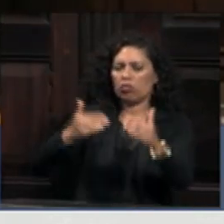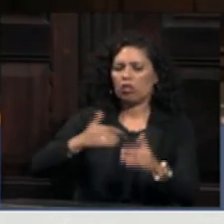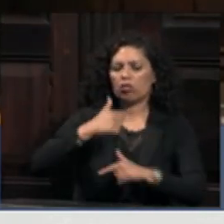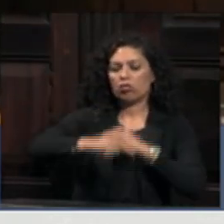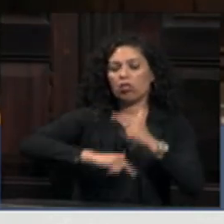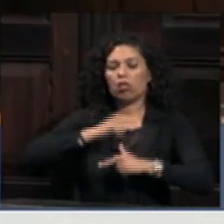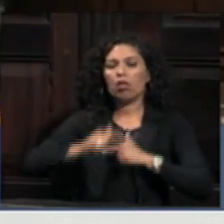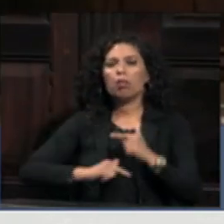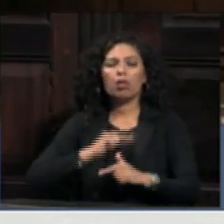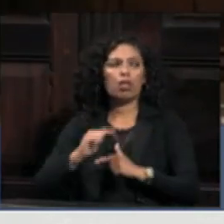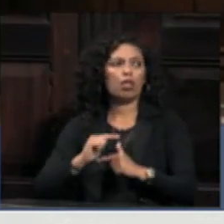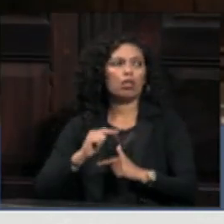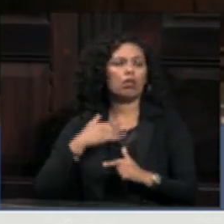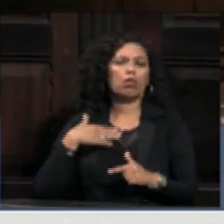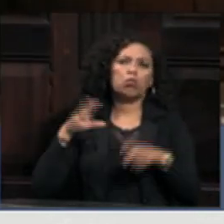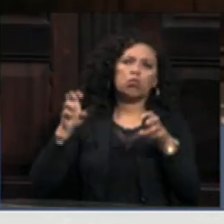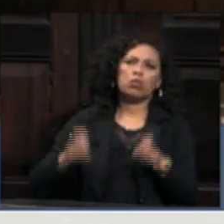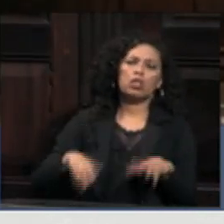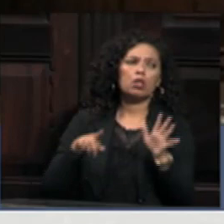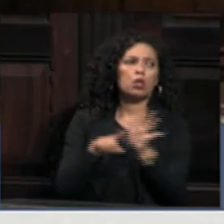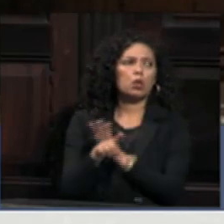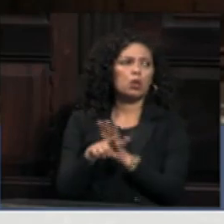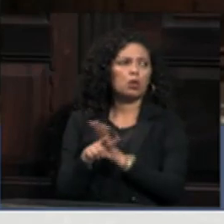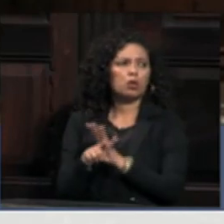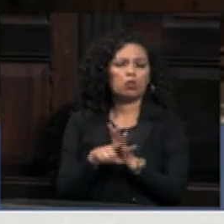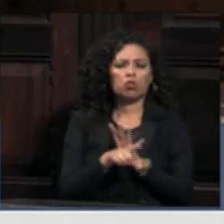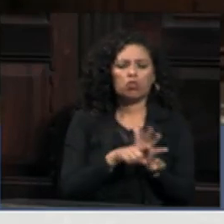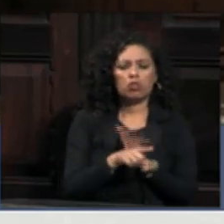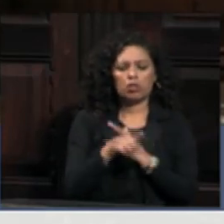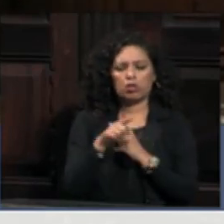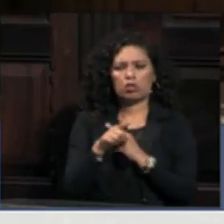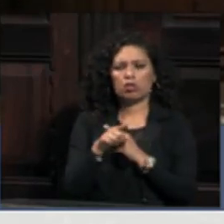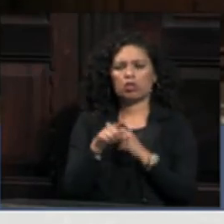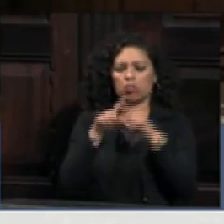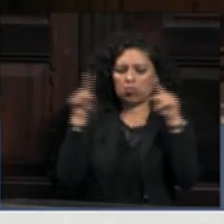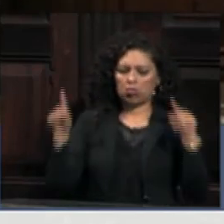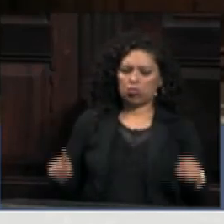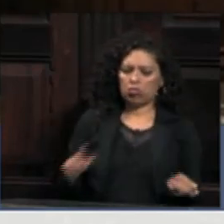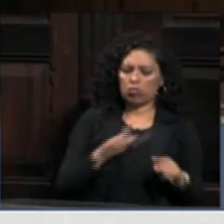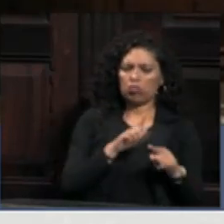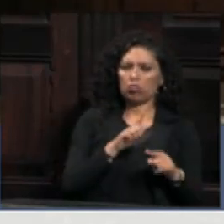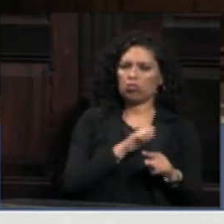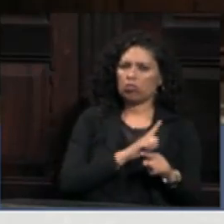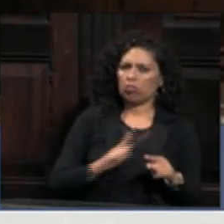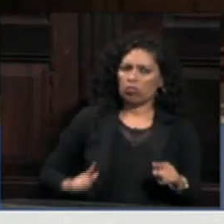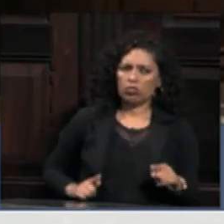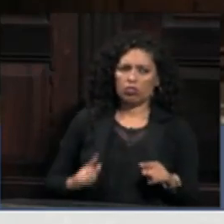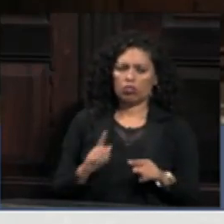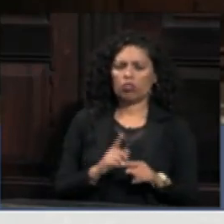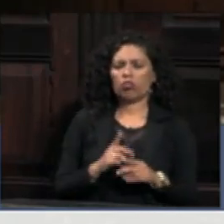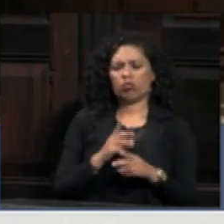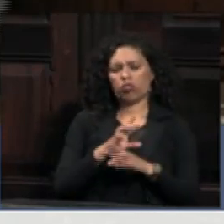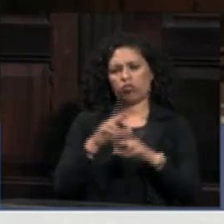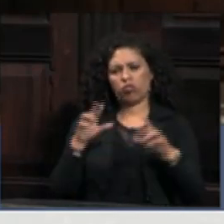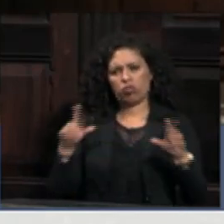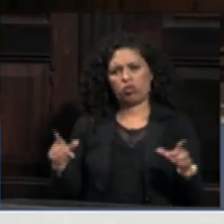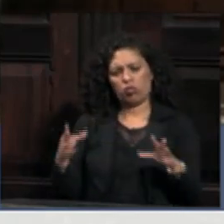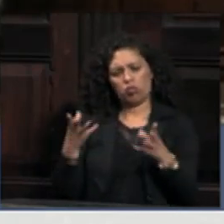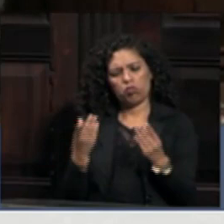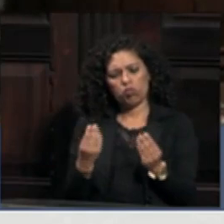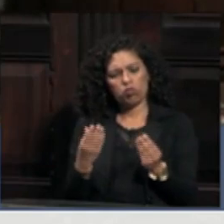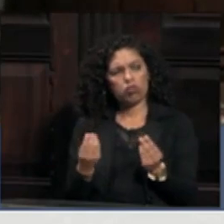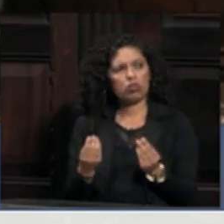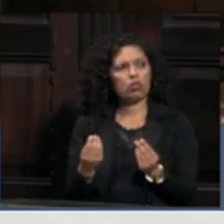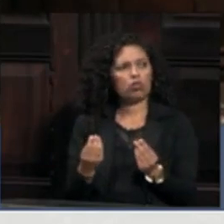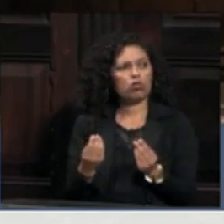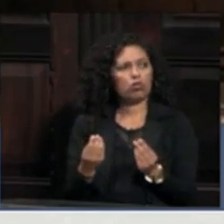lá. Conversei com vários servidores e muitos que